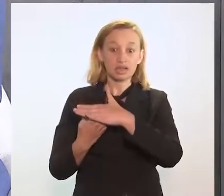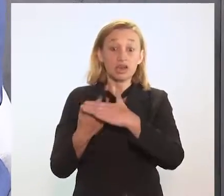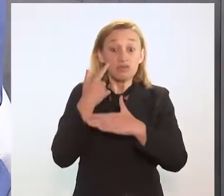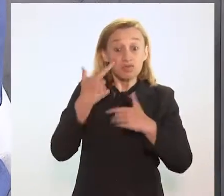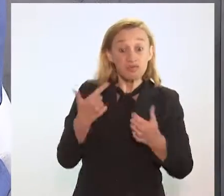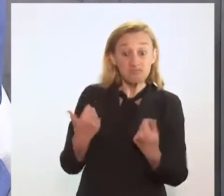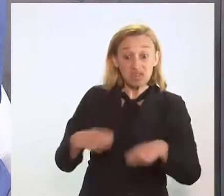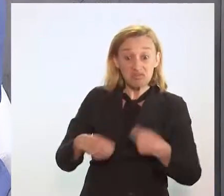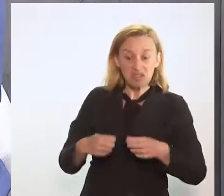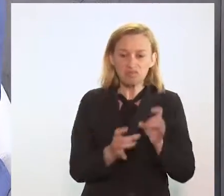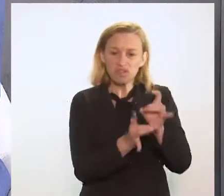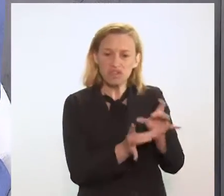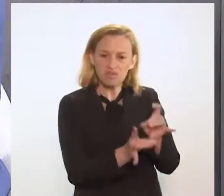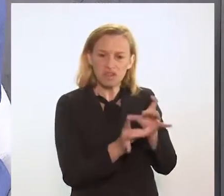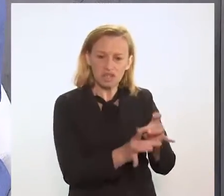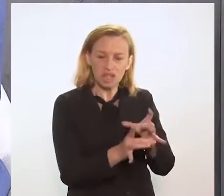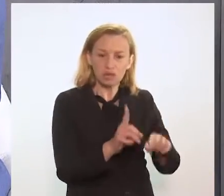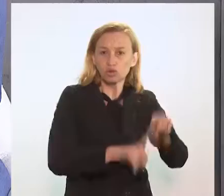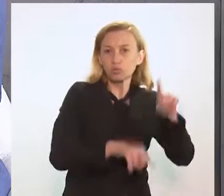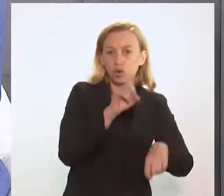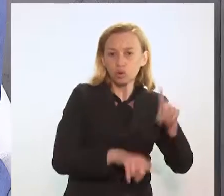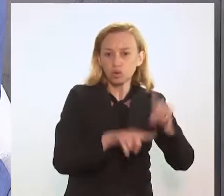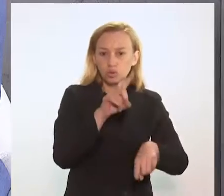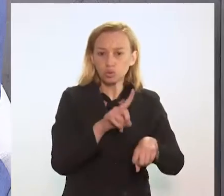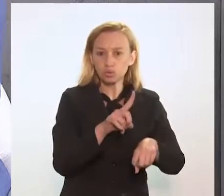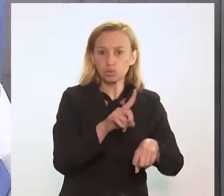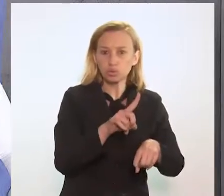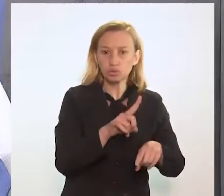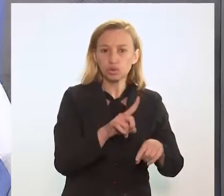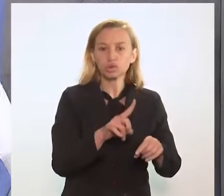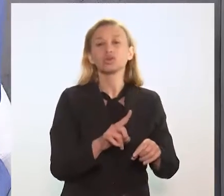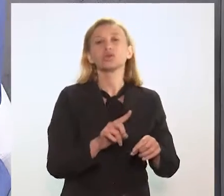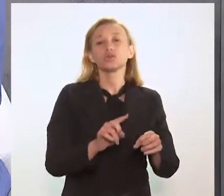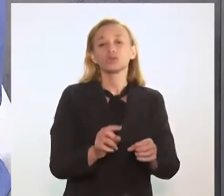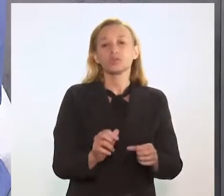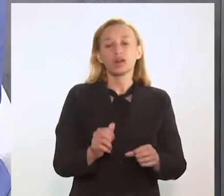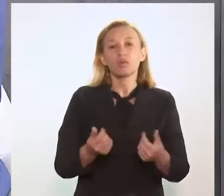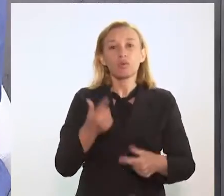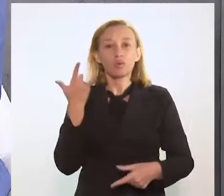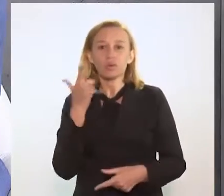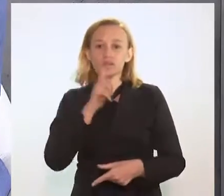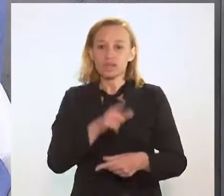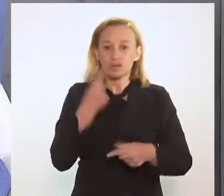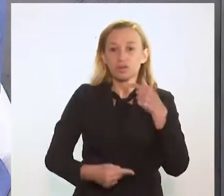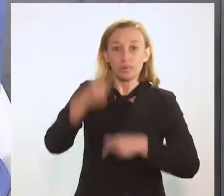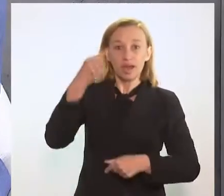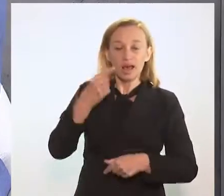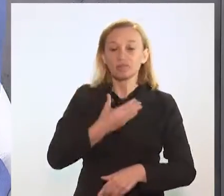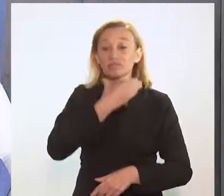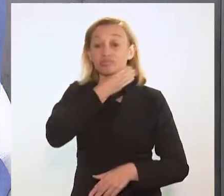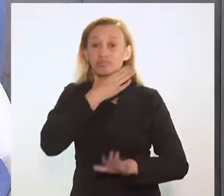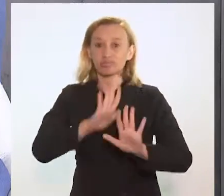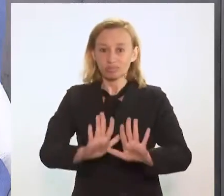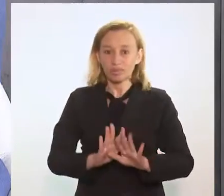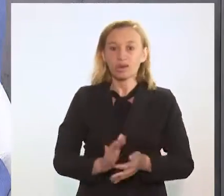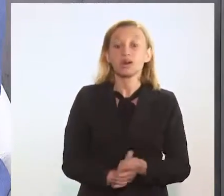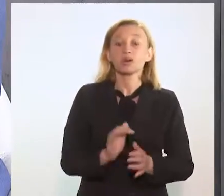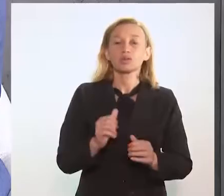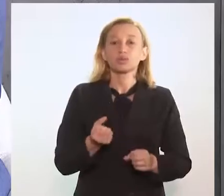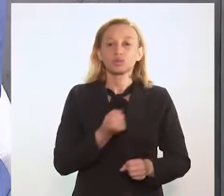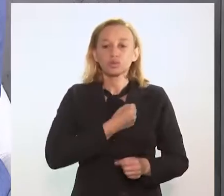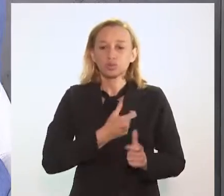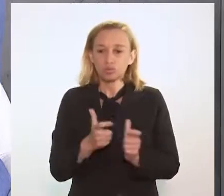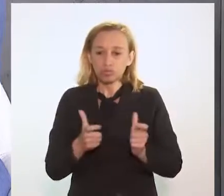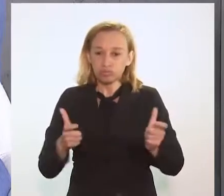com a necessidade de vender seus produtos e serviços no comércio digital para tentar superar a crise. Não foi à toa que o e-commerce registrou